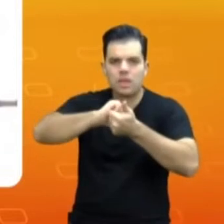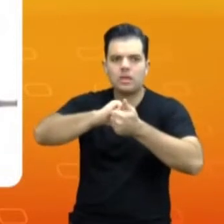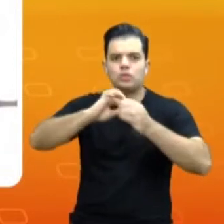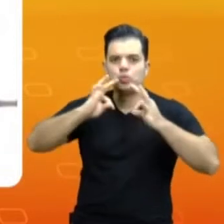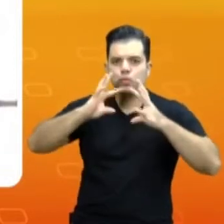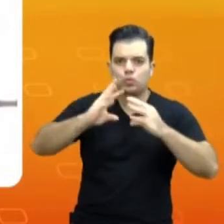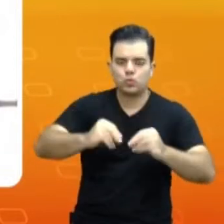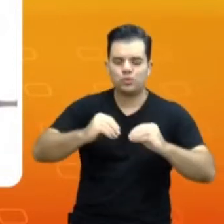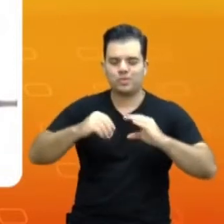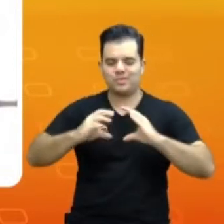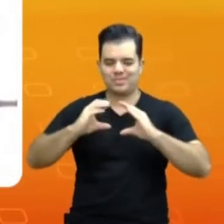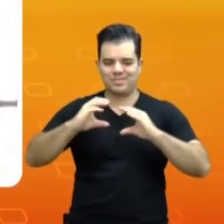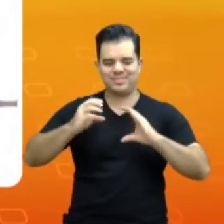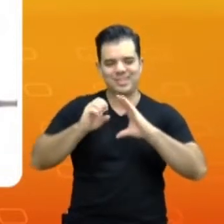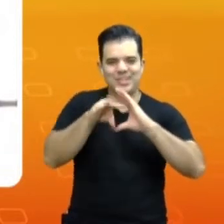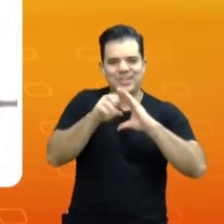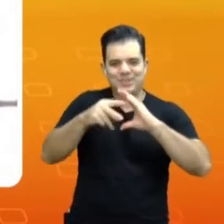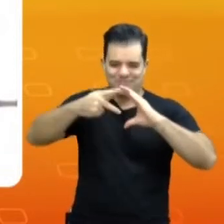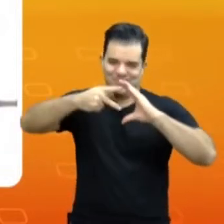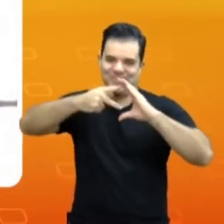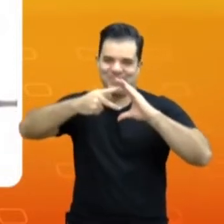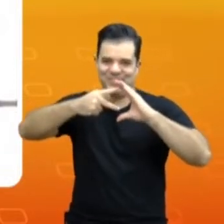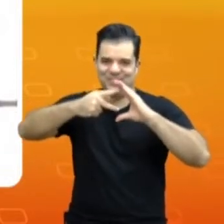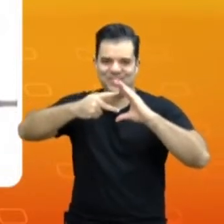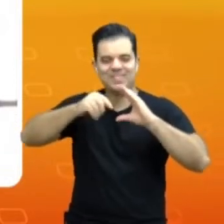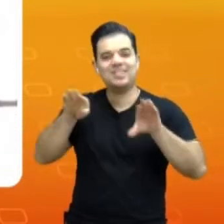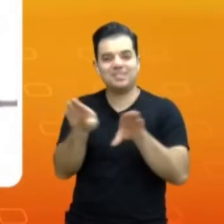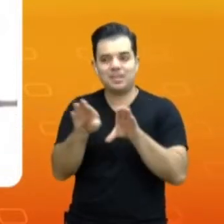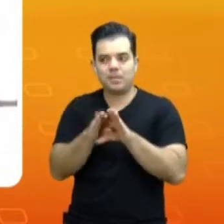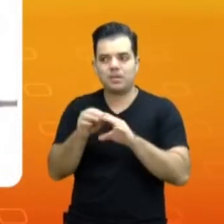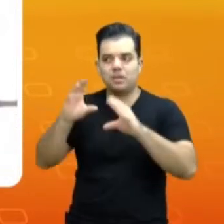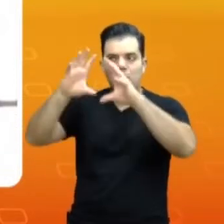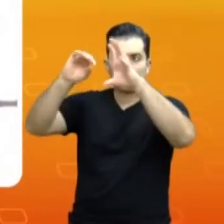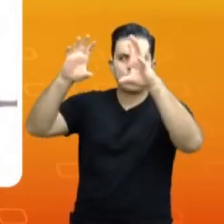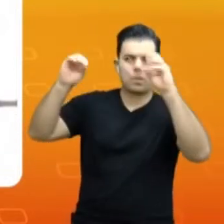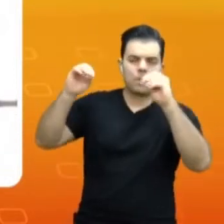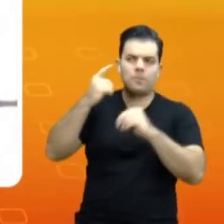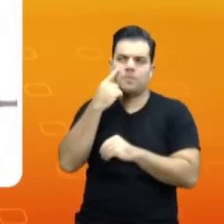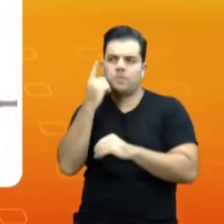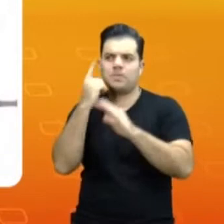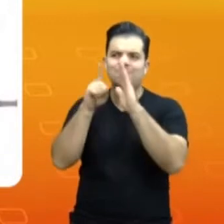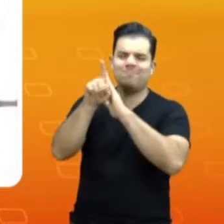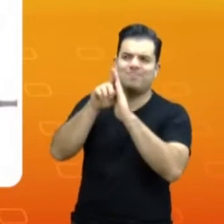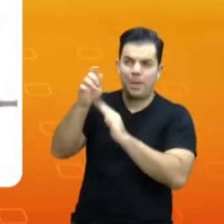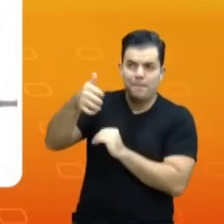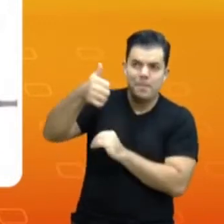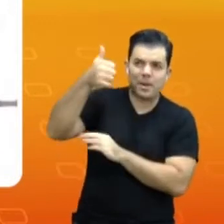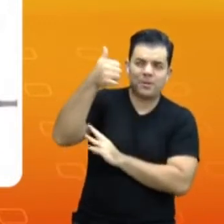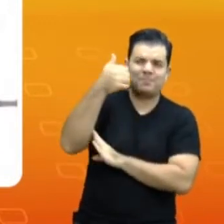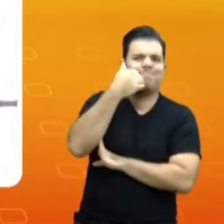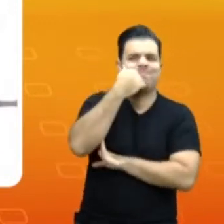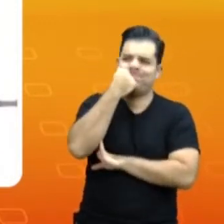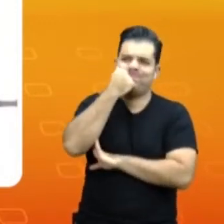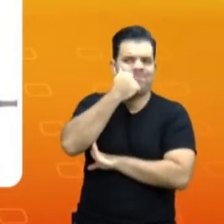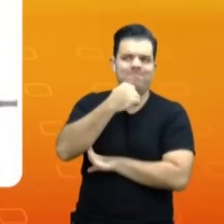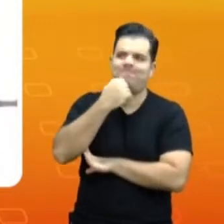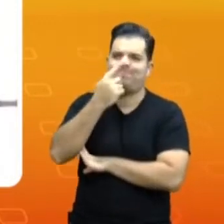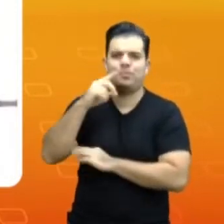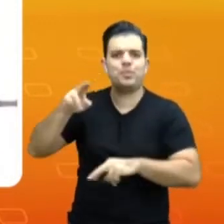no Globoplay, a gente entendeu que a nuvem não seria o melhor desenho